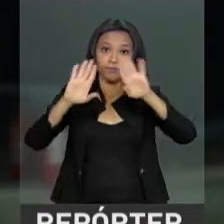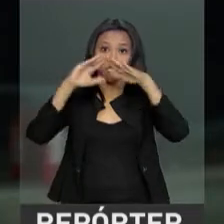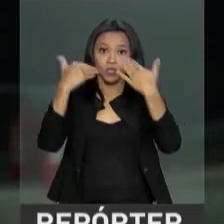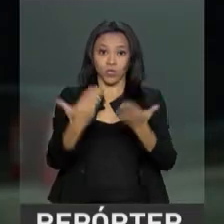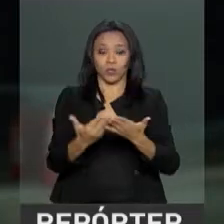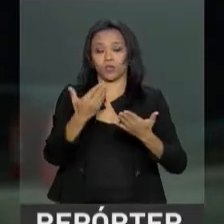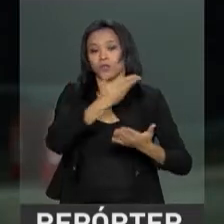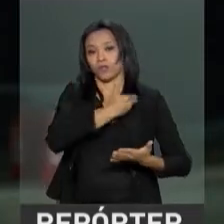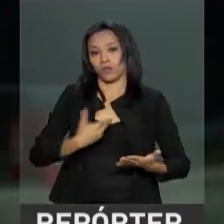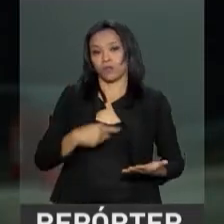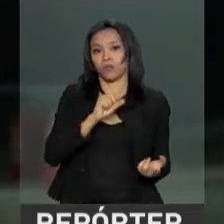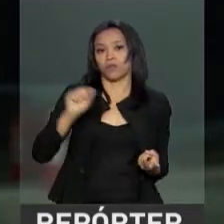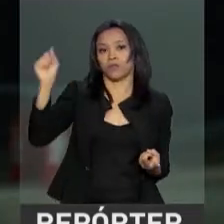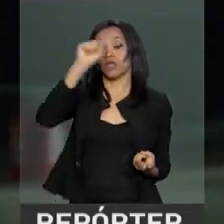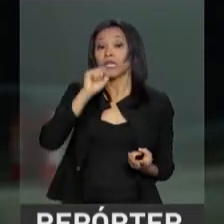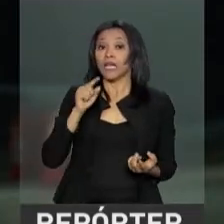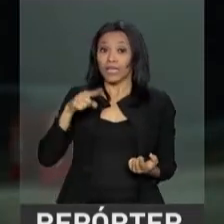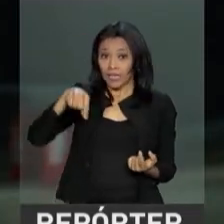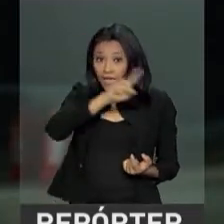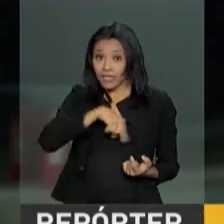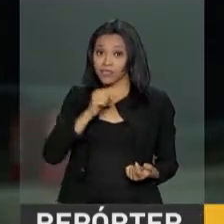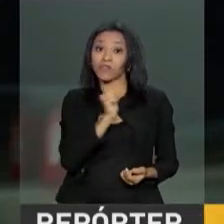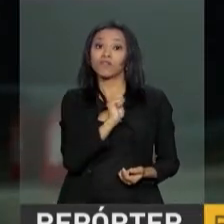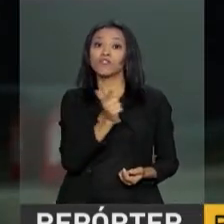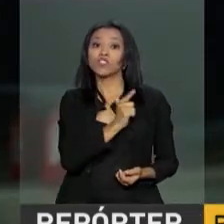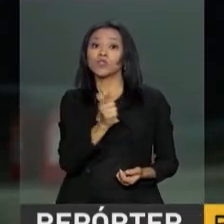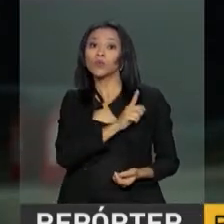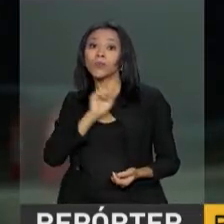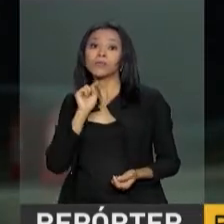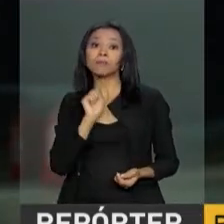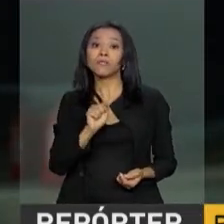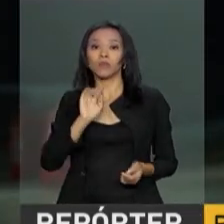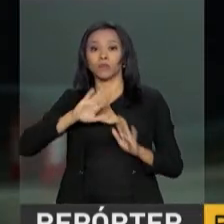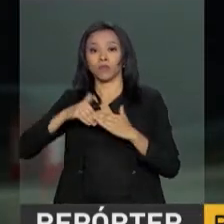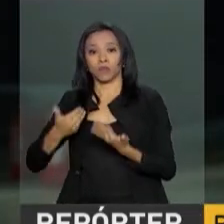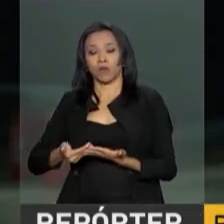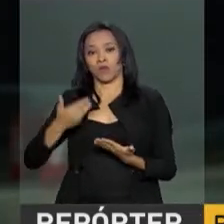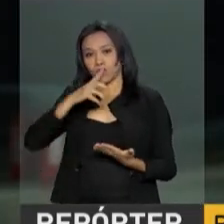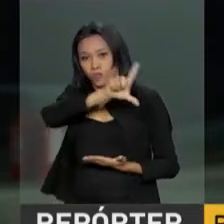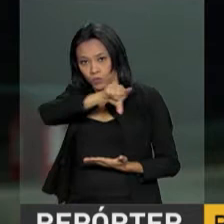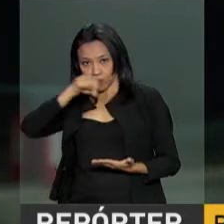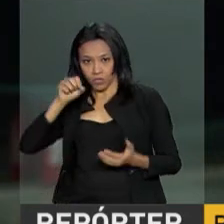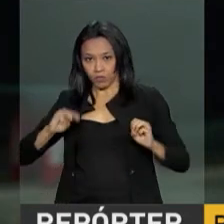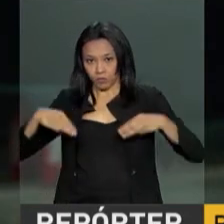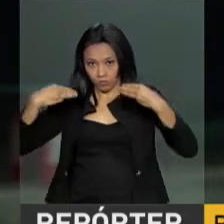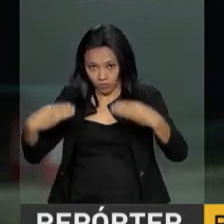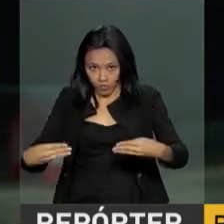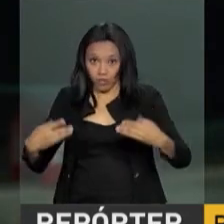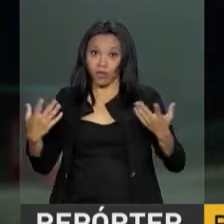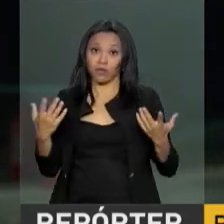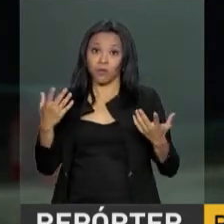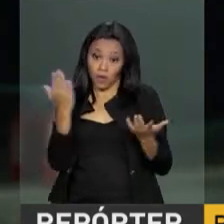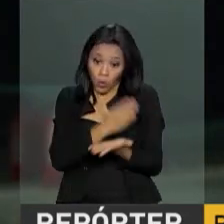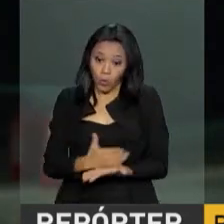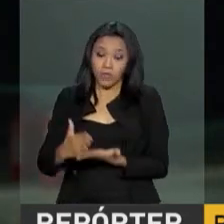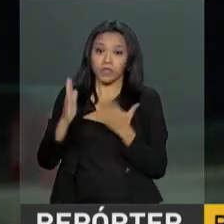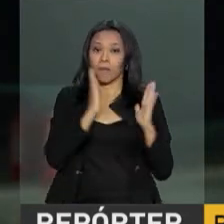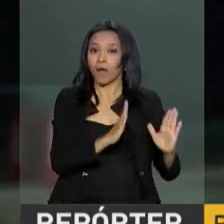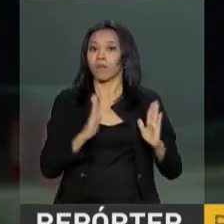é destas 22 mil escolas selecionadas pelo ministério da educação para as primeiras fases do programa o